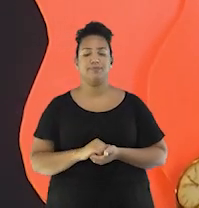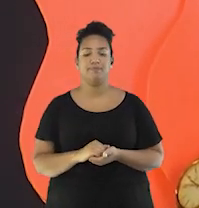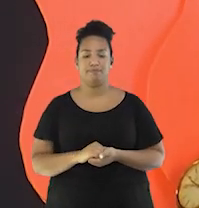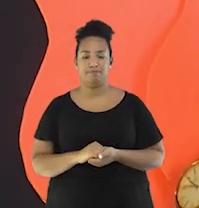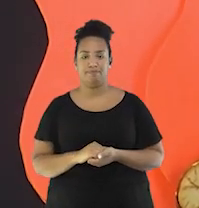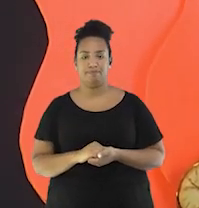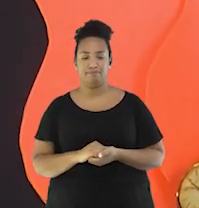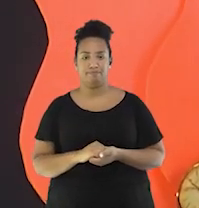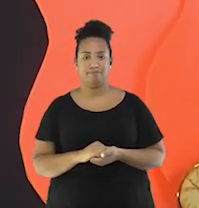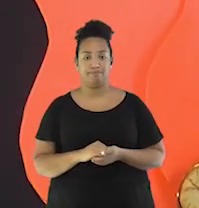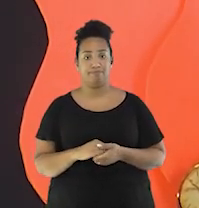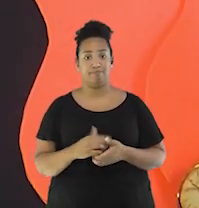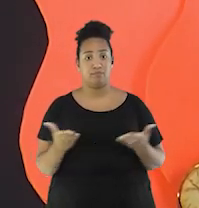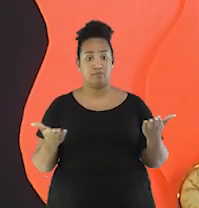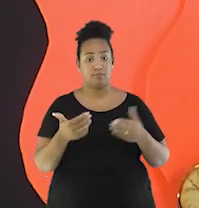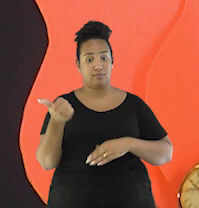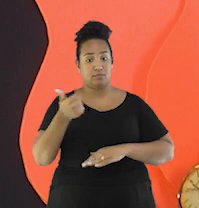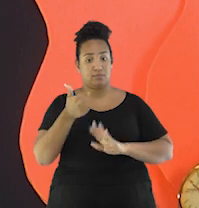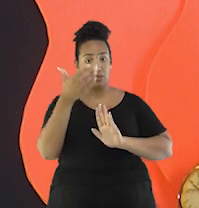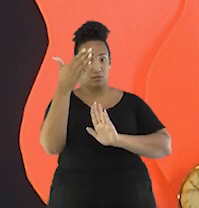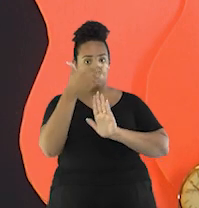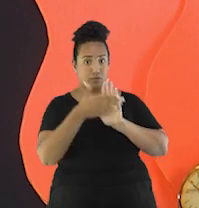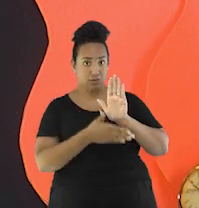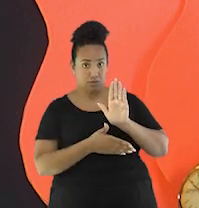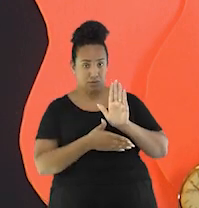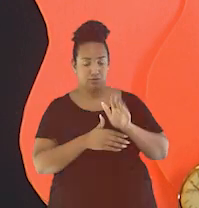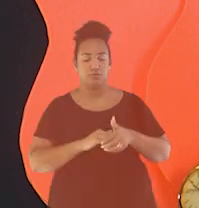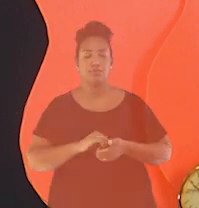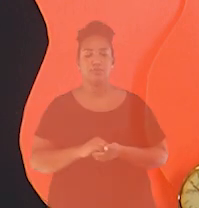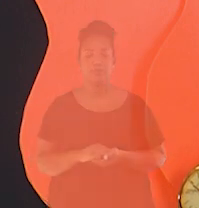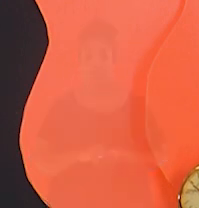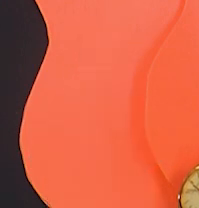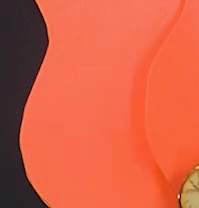mais de cola, a parte da frente.